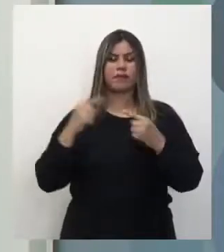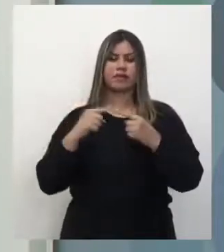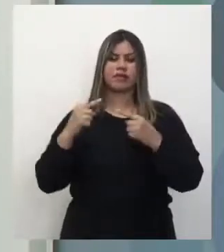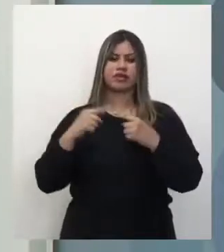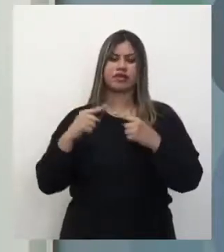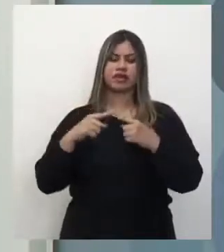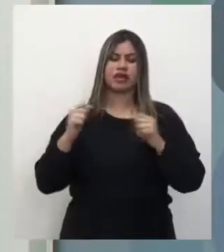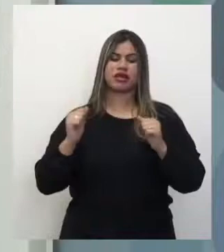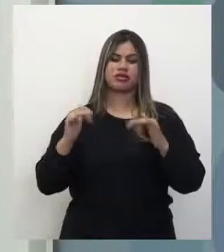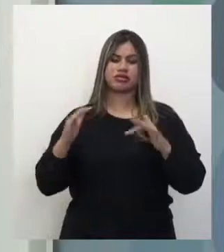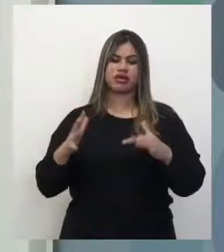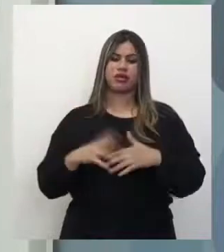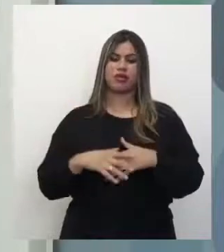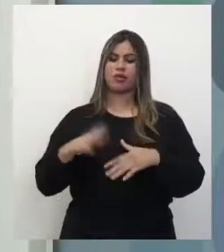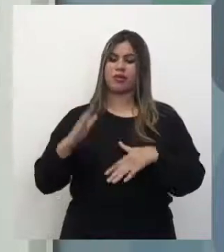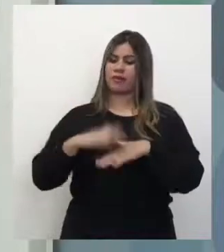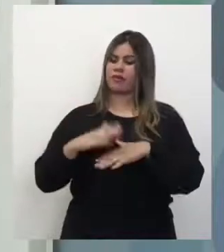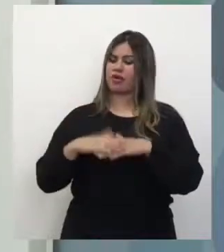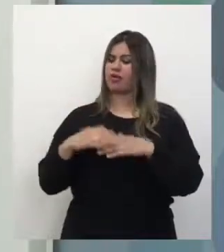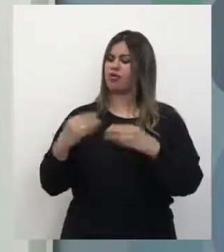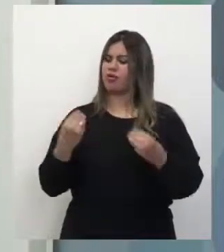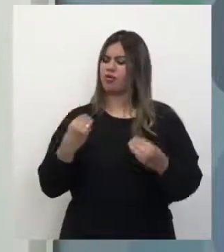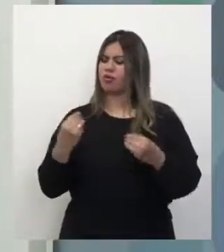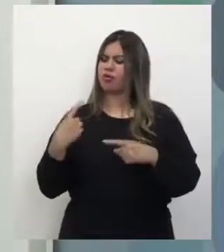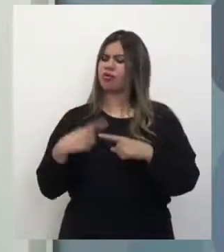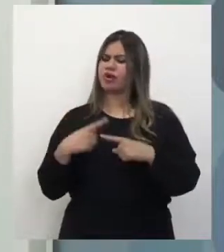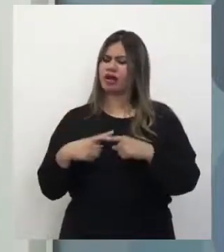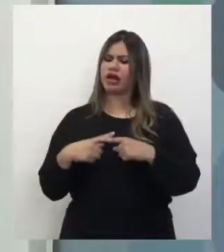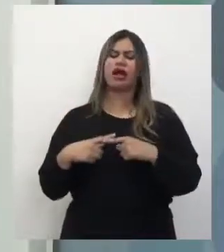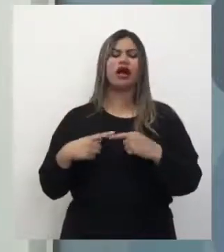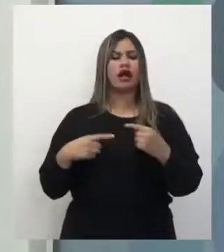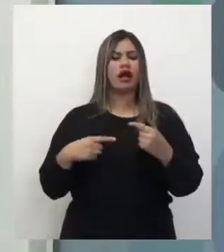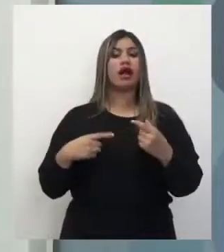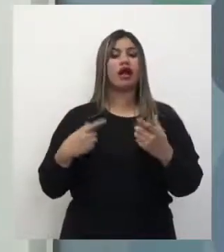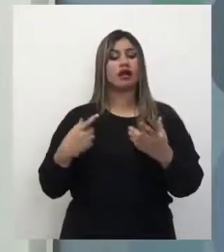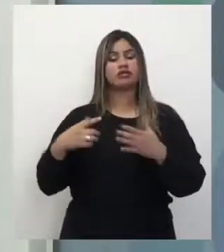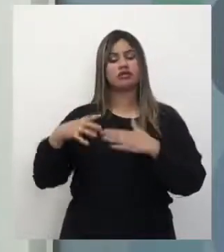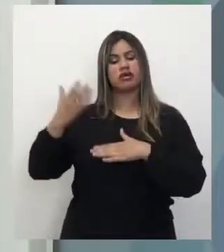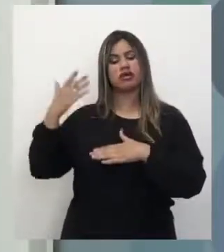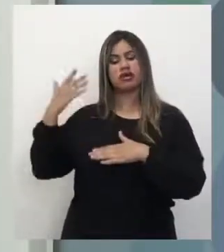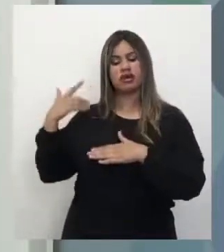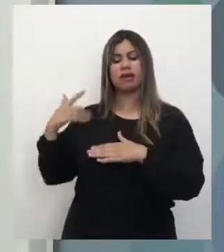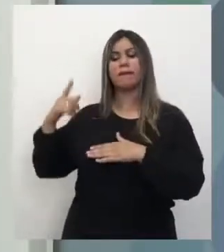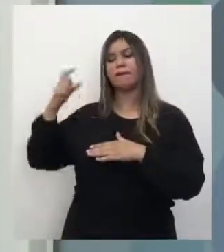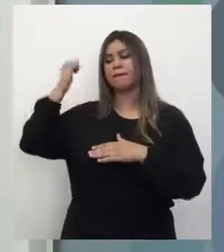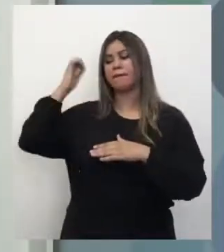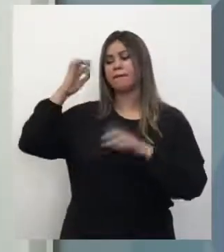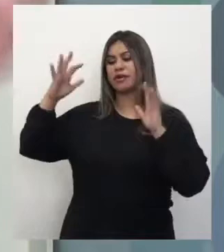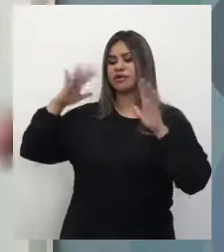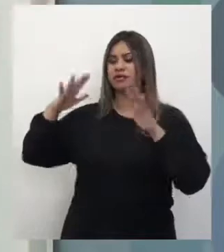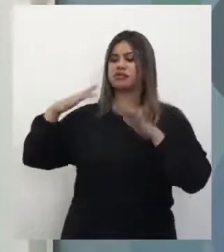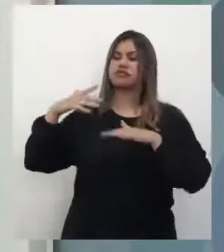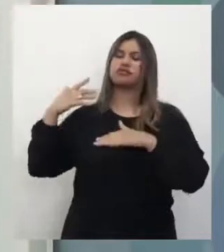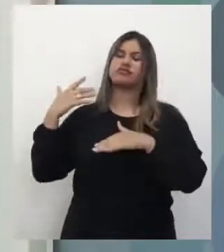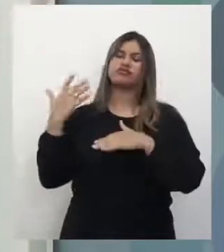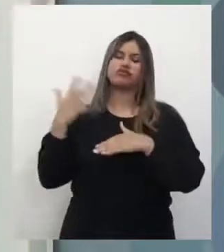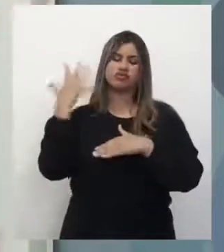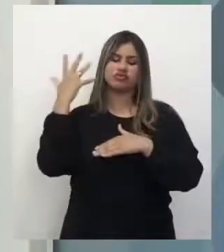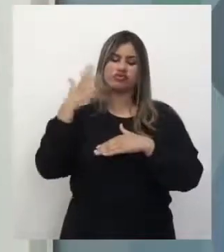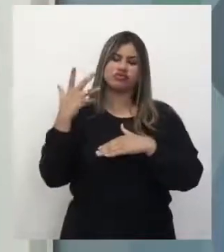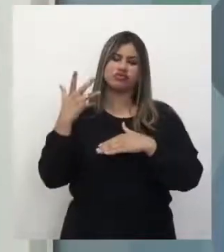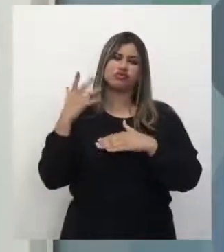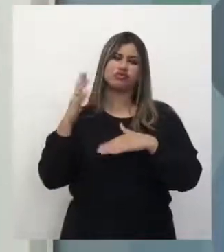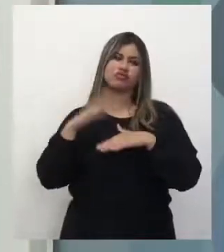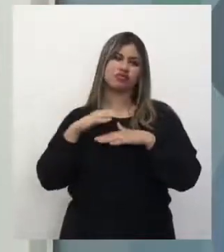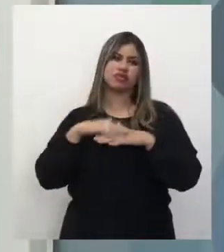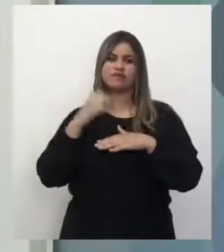determinada ação. Olha, a gente vai fazer tal coisa, mas por quê? Ah, por causa disso. Então você tem todo um discurso produzido pela ciência, pela